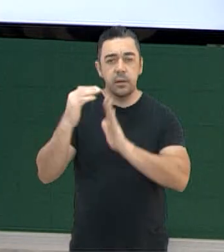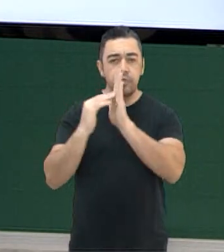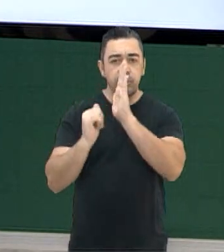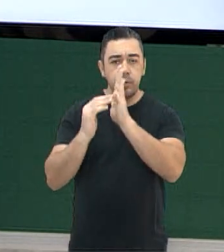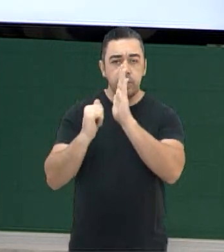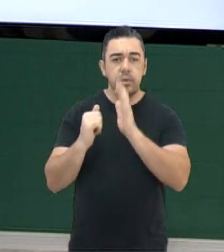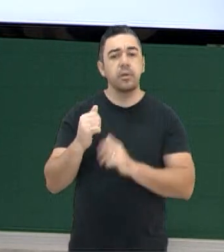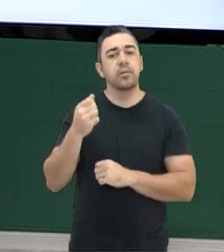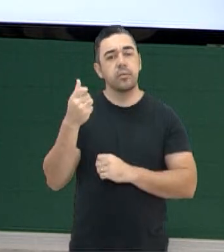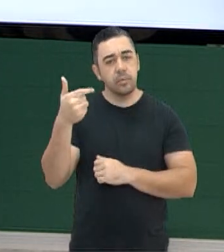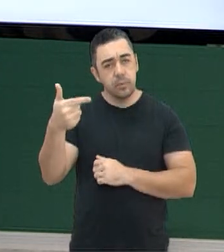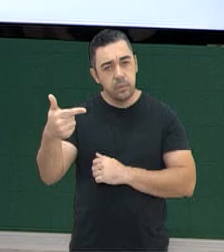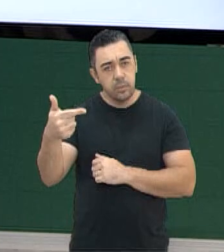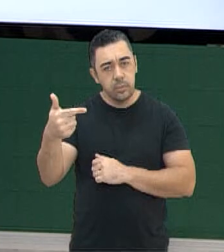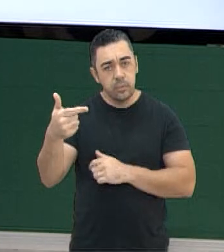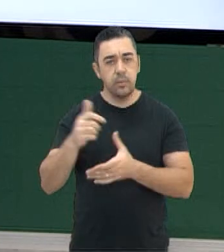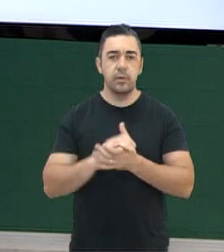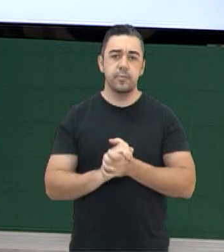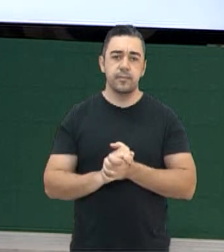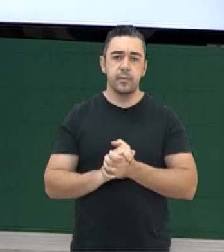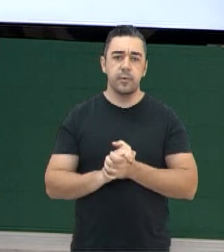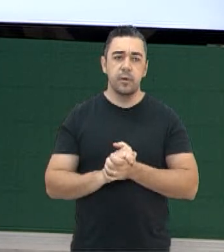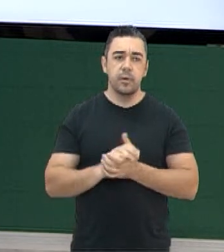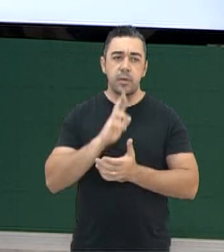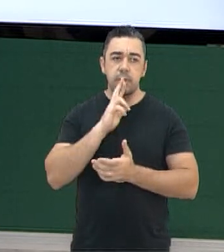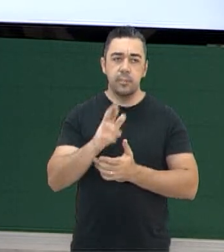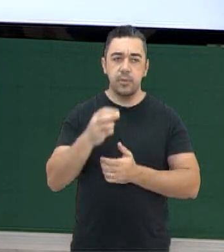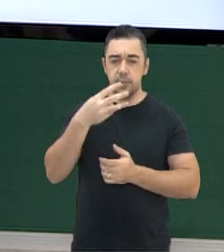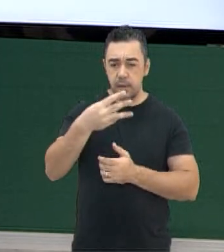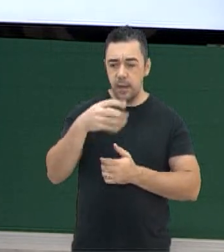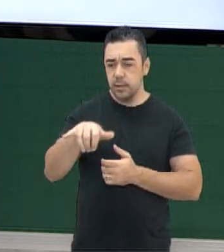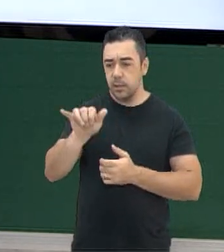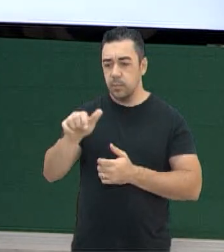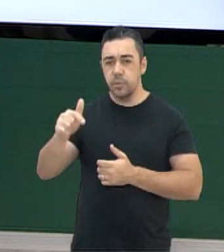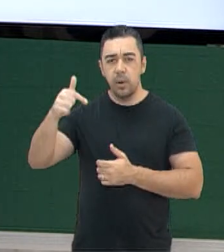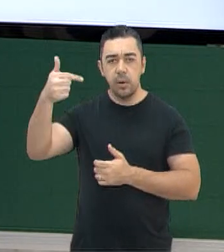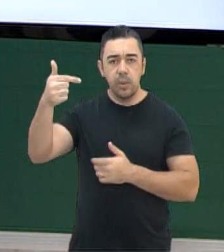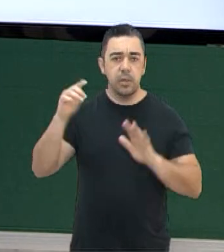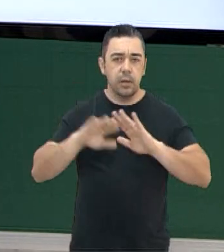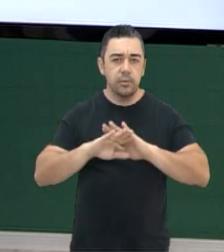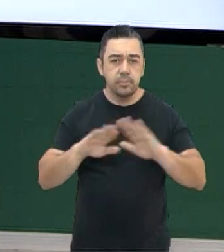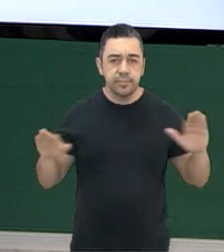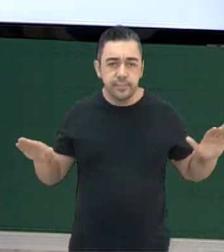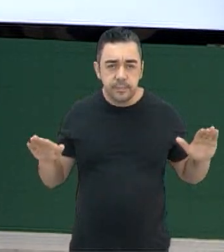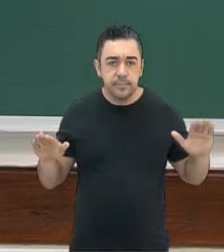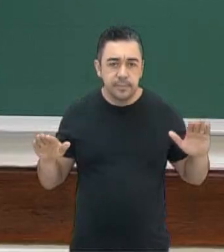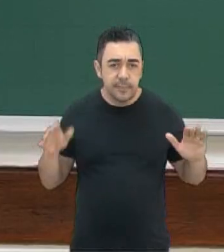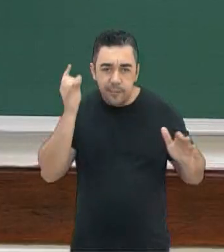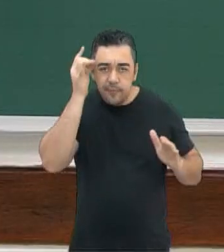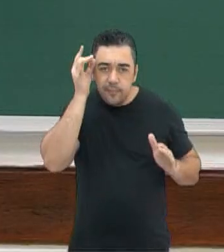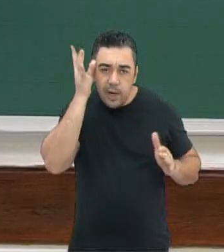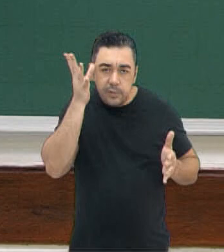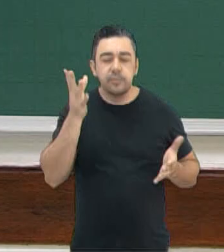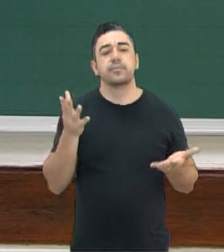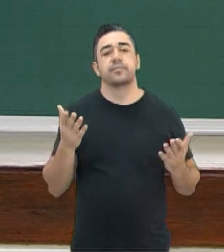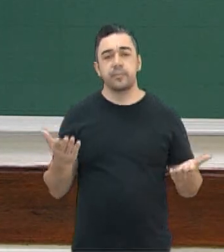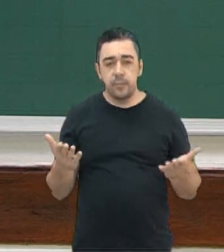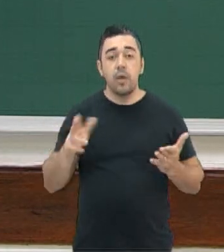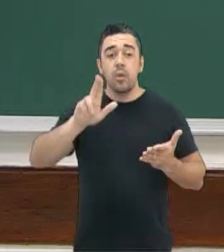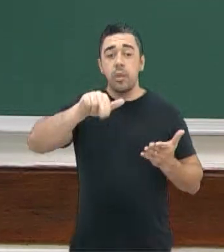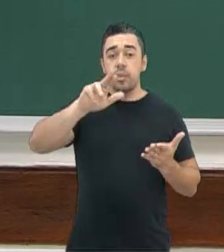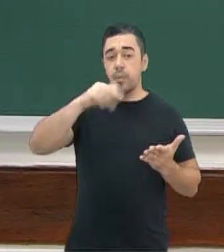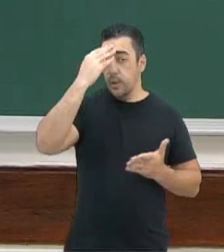expoentes. 5 menos 3 vai dar 2. Resposta, 3y ao quadrado. Então, a gente nunca